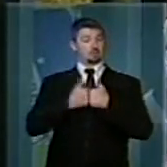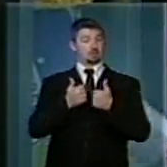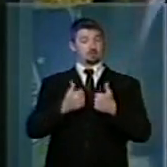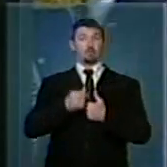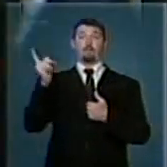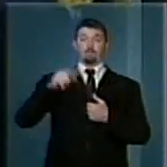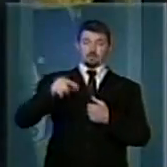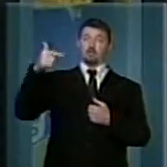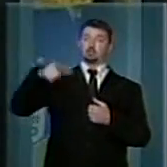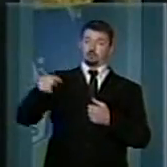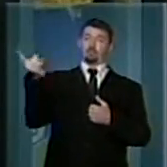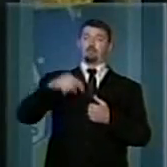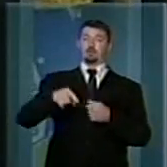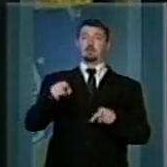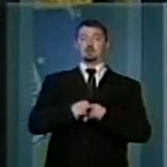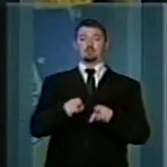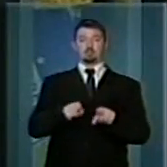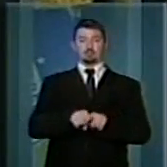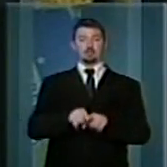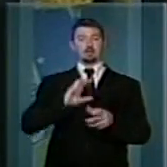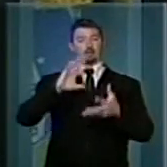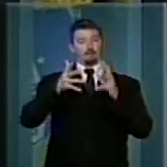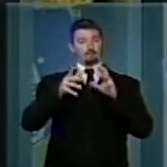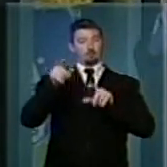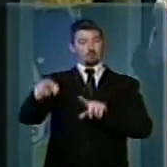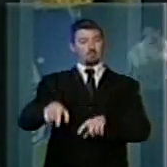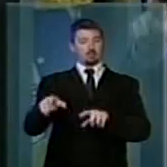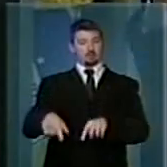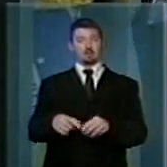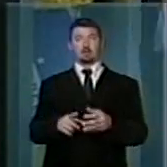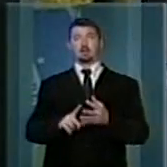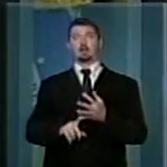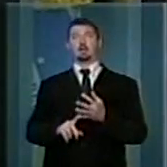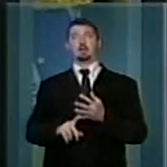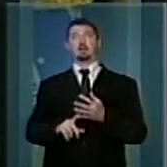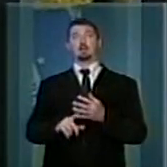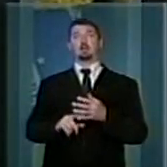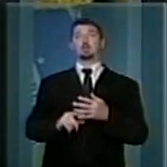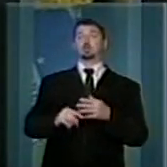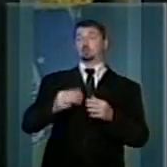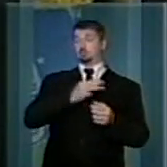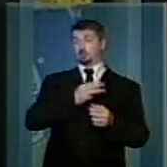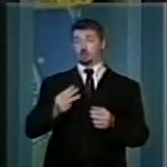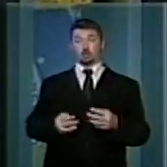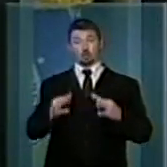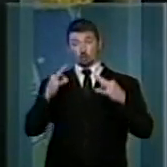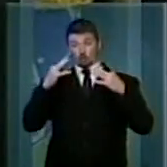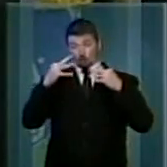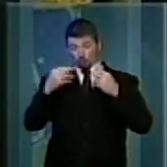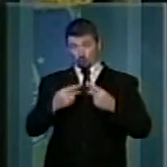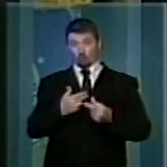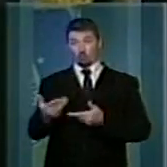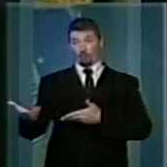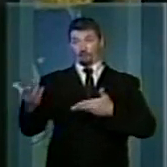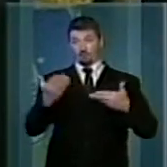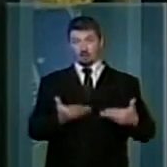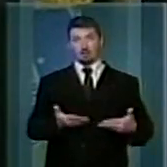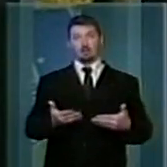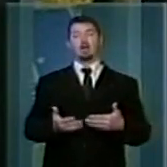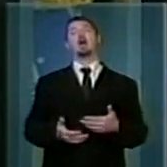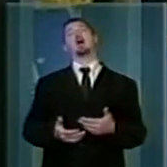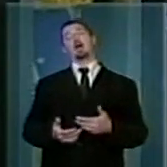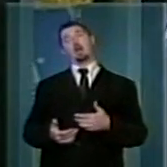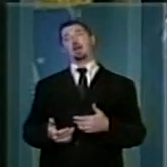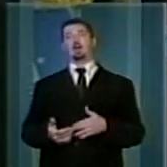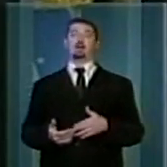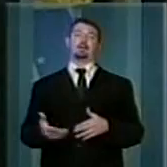e todos os ministros, ministro da Reforma Agrária, todos os ministros que estão sendo convidados estão